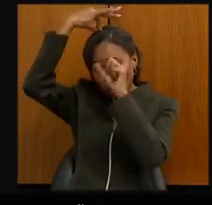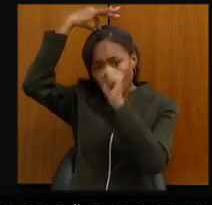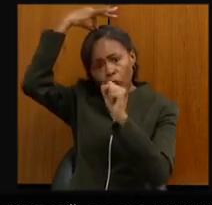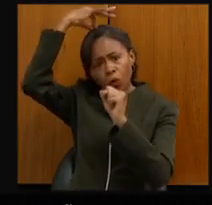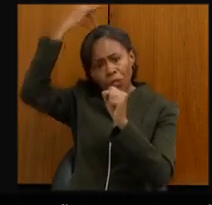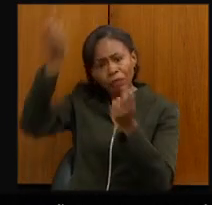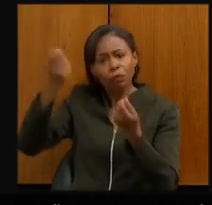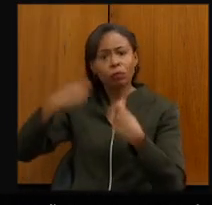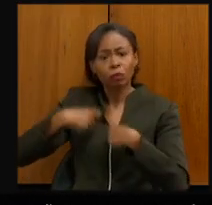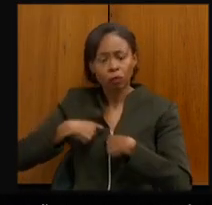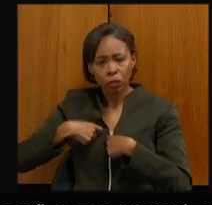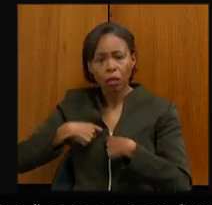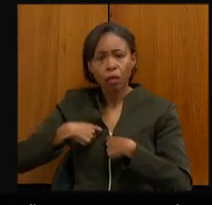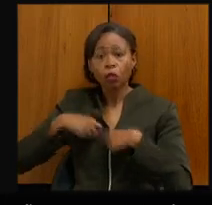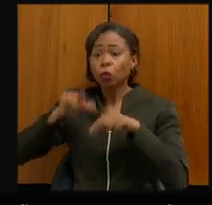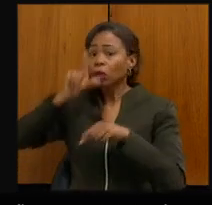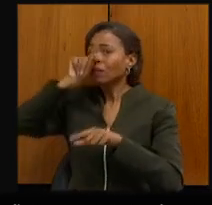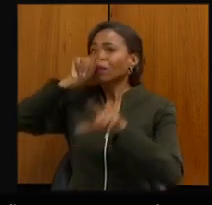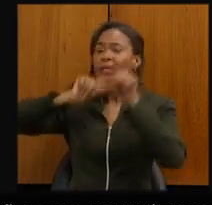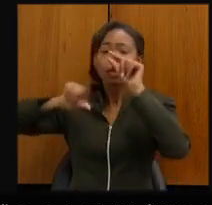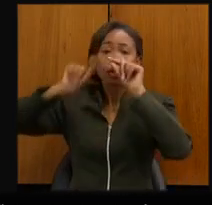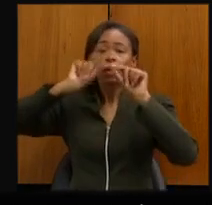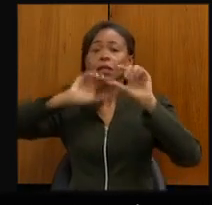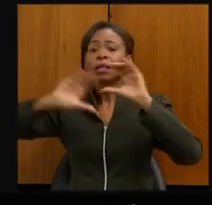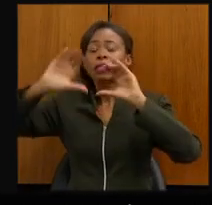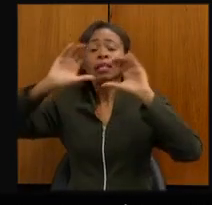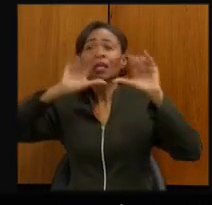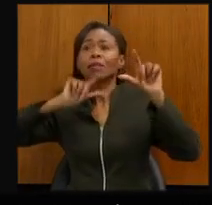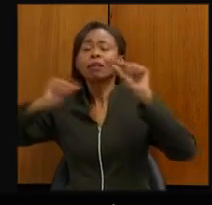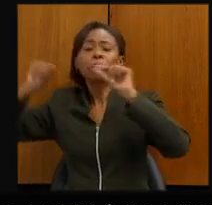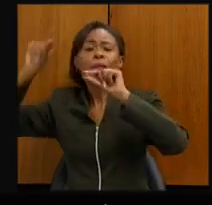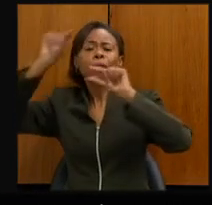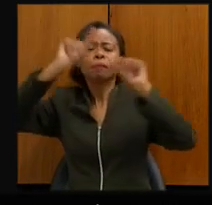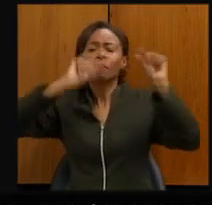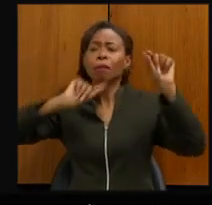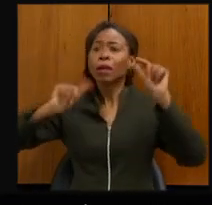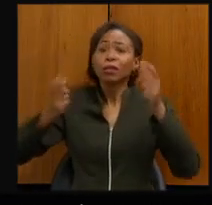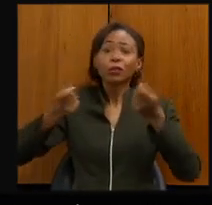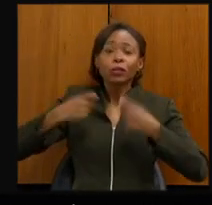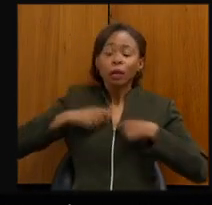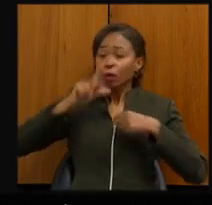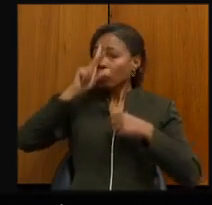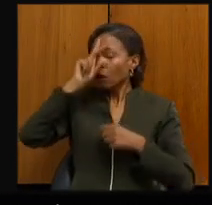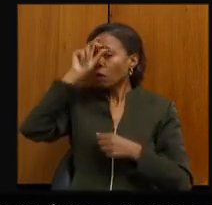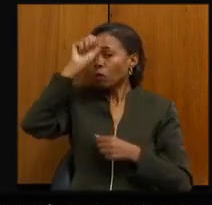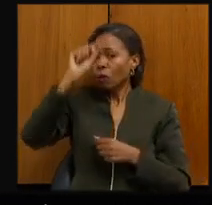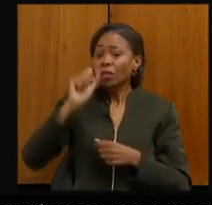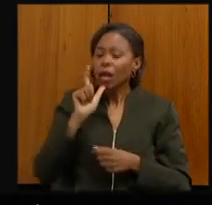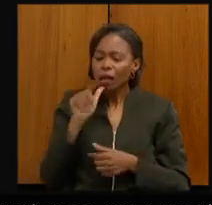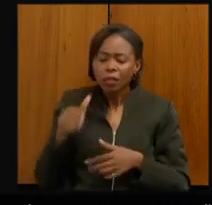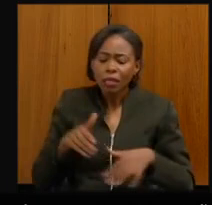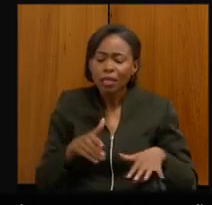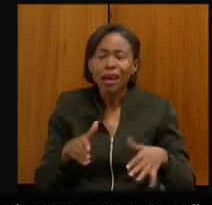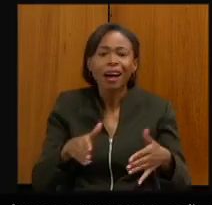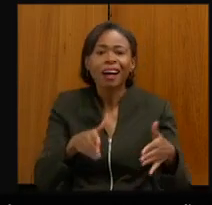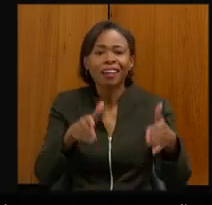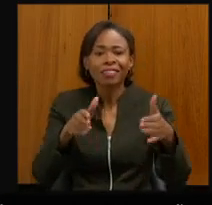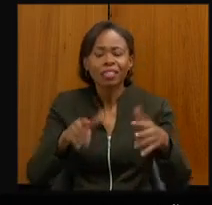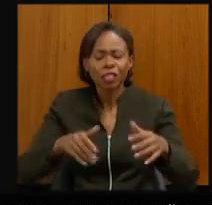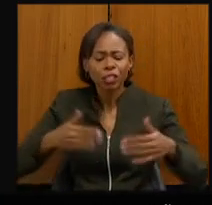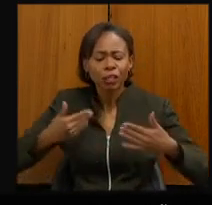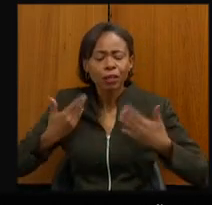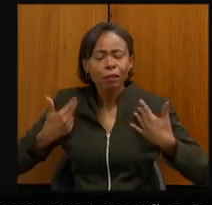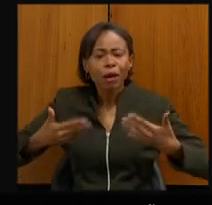Canto dos Pássaros pela força do toque das águas quando nos banhamos quando nos alimentamos até